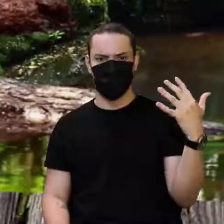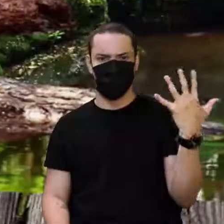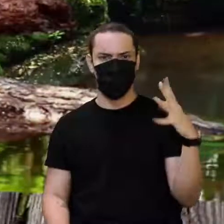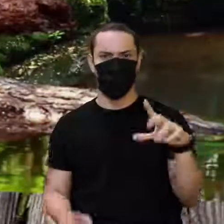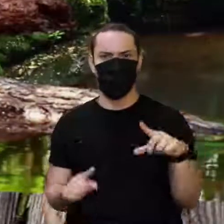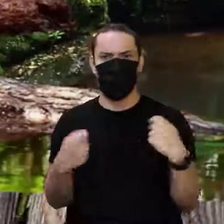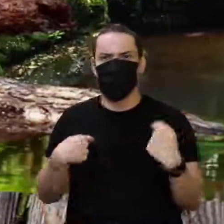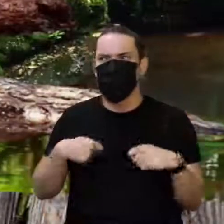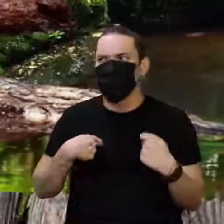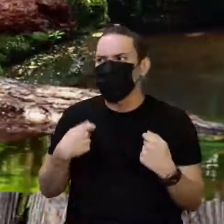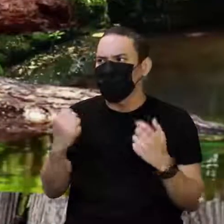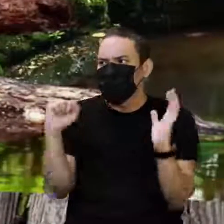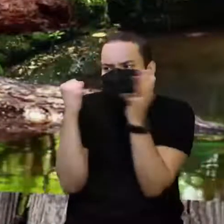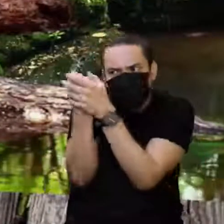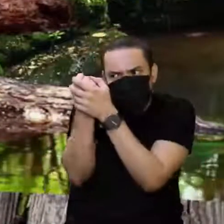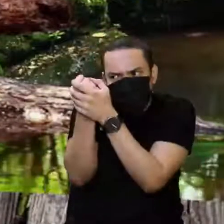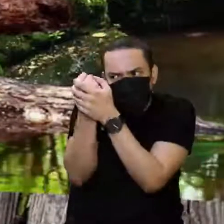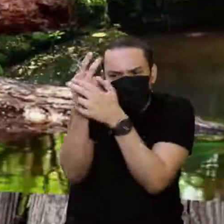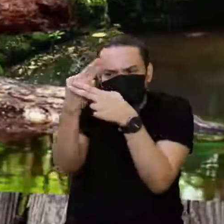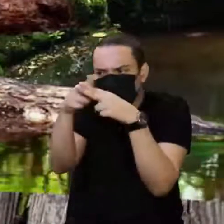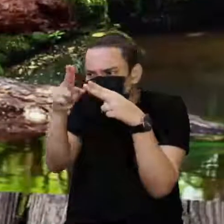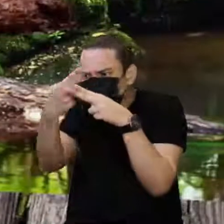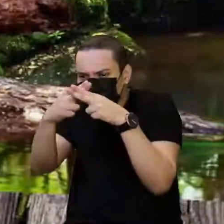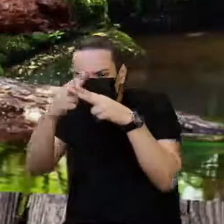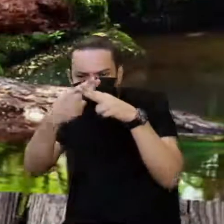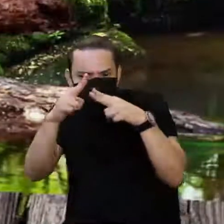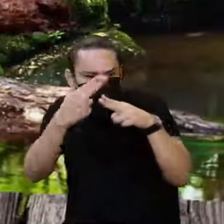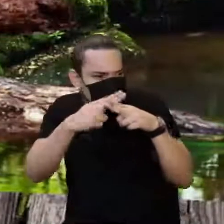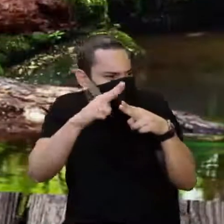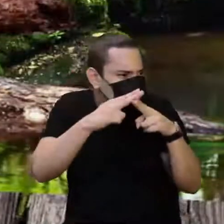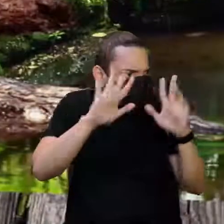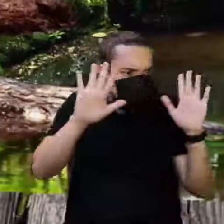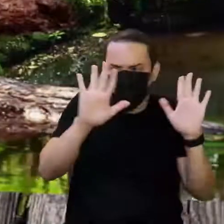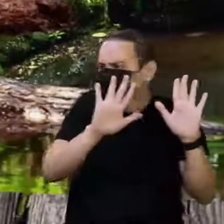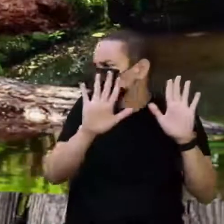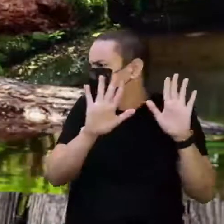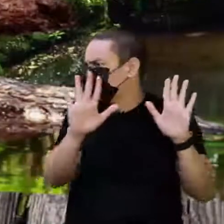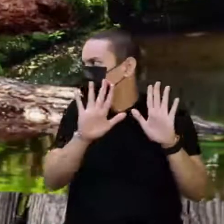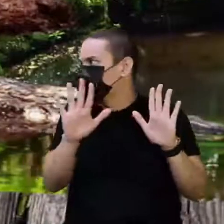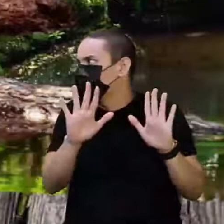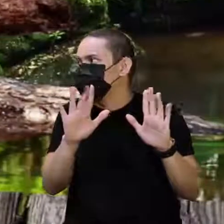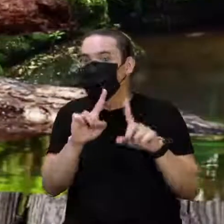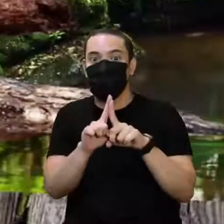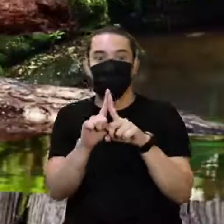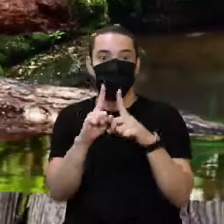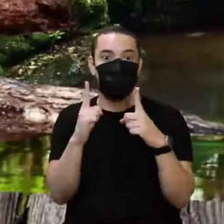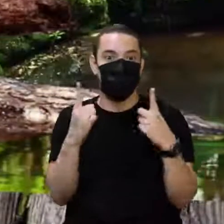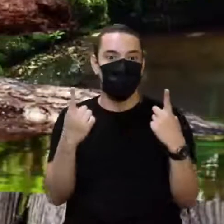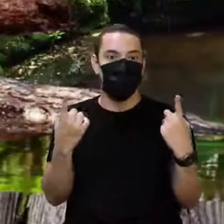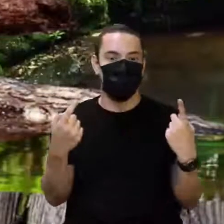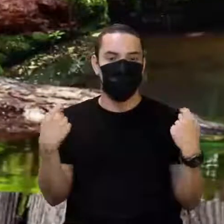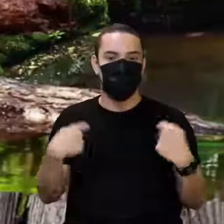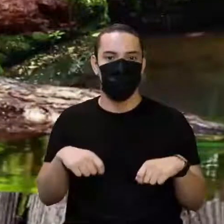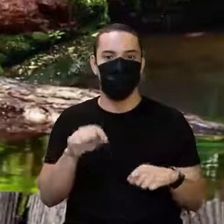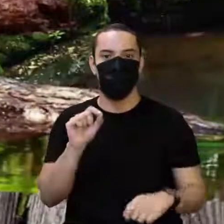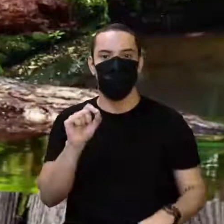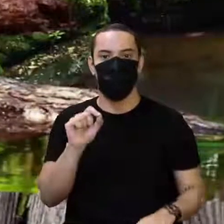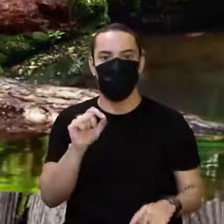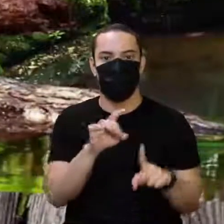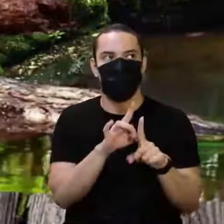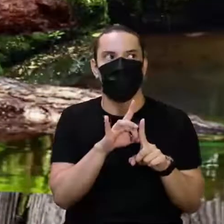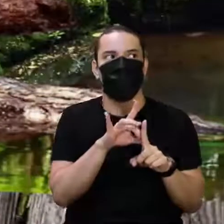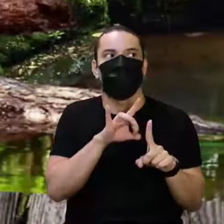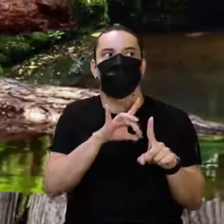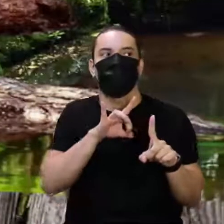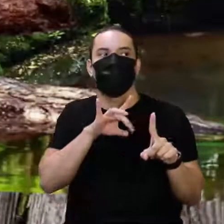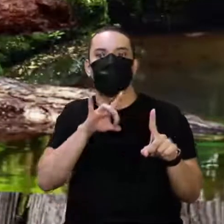se esconder, né? Se esconder de olhos que consigam te